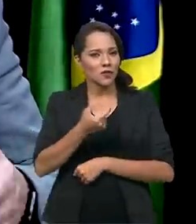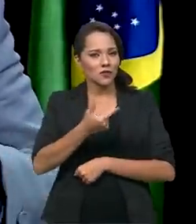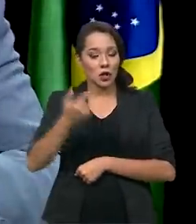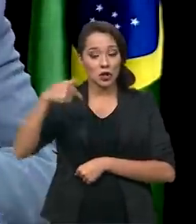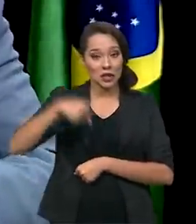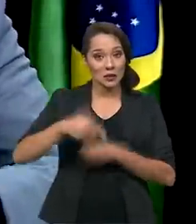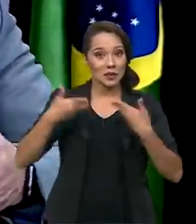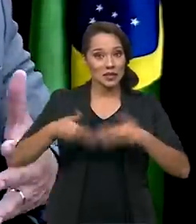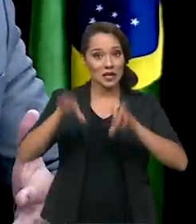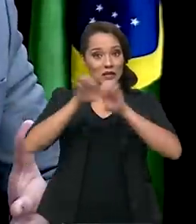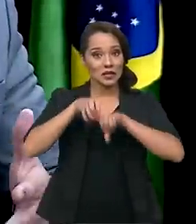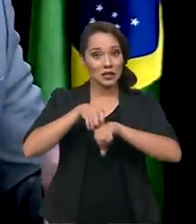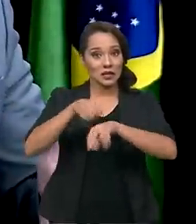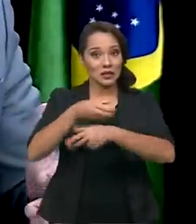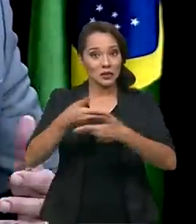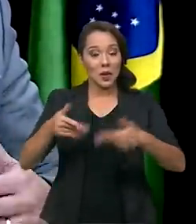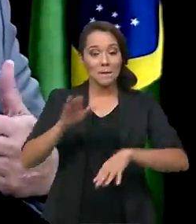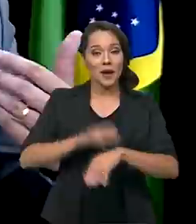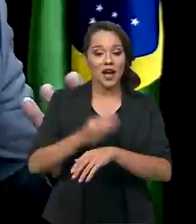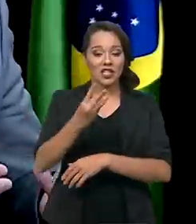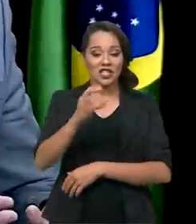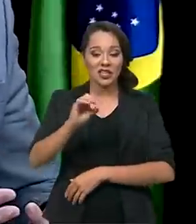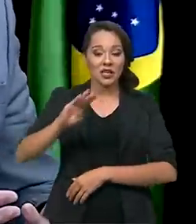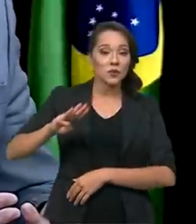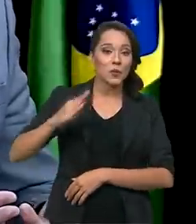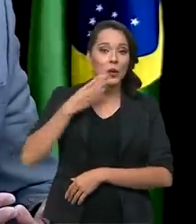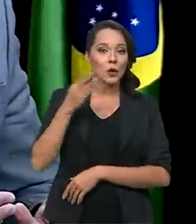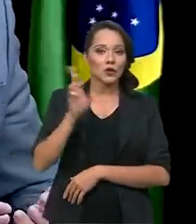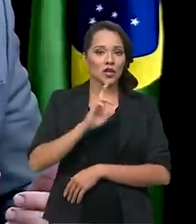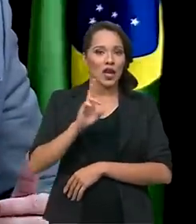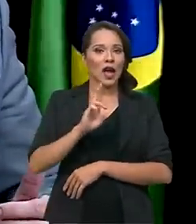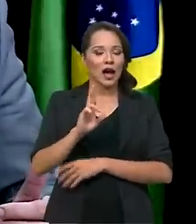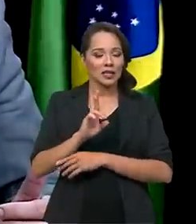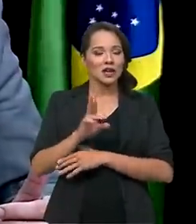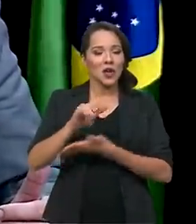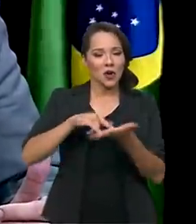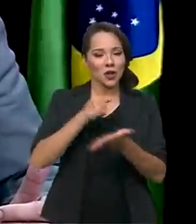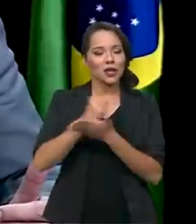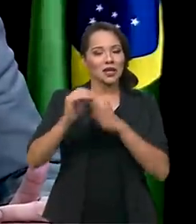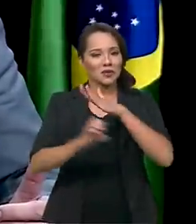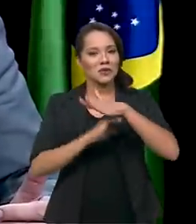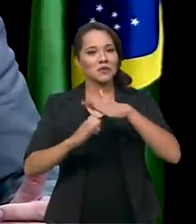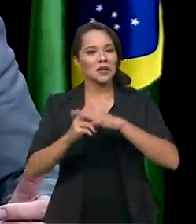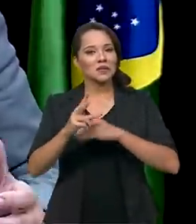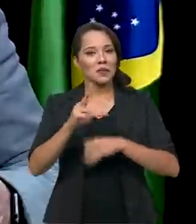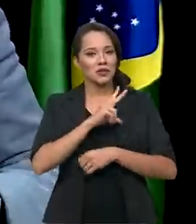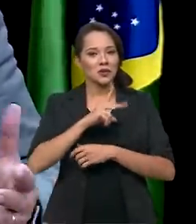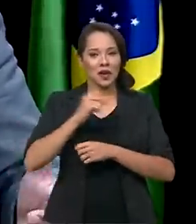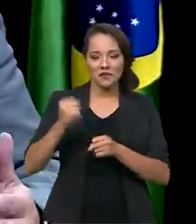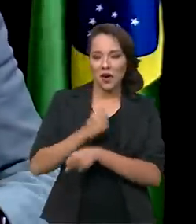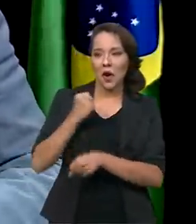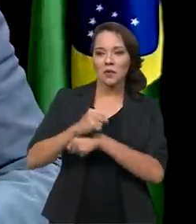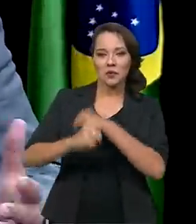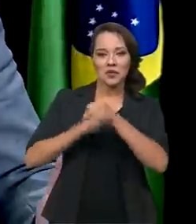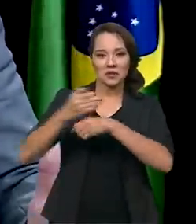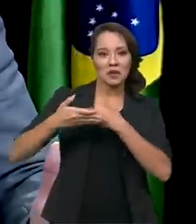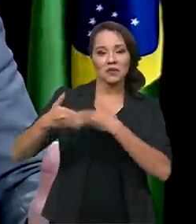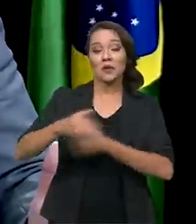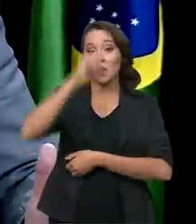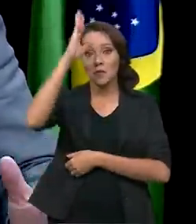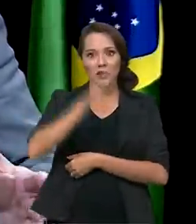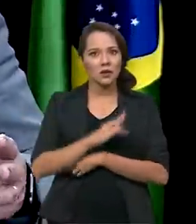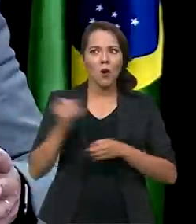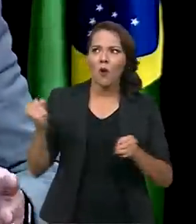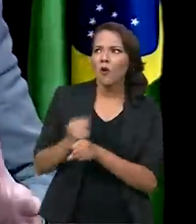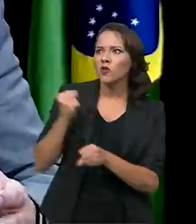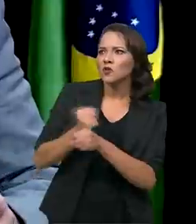Ministério da Infraestrutura, com mais de 300 bilhões de reais contratados com iniciativa privada, que vão virar obra nos próximos anos. Então, o Brasil vai virar um grande canteiro